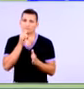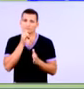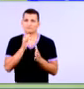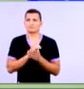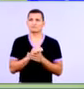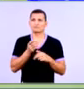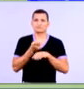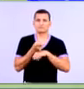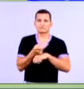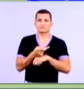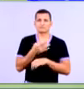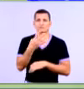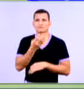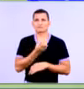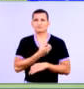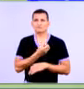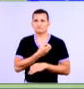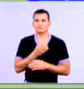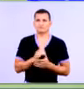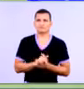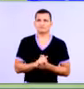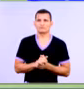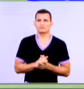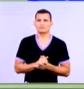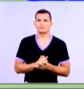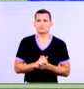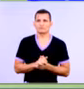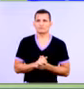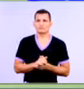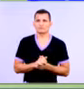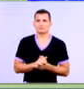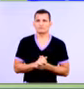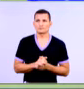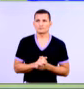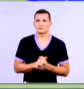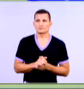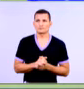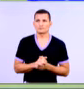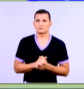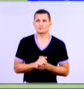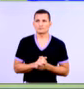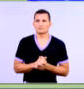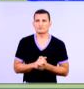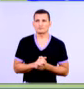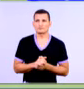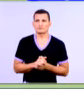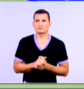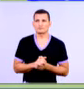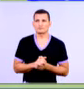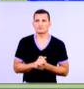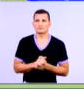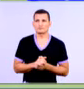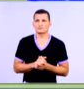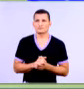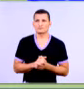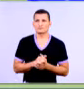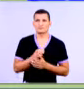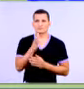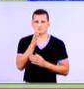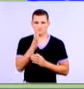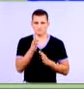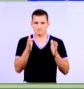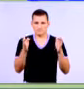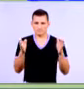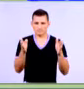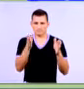que ele faz? Ele pega o meu arranjo, né, fazendo analogia com o meu armário, e ele calcula o meio. Ah, o meio